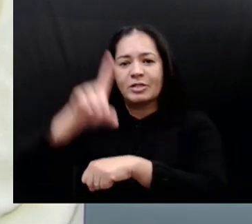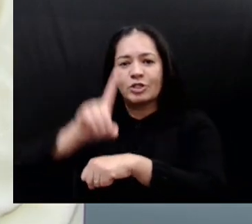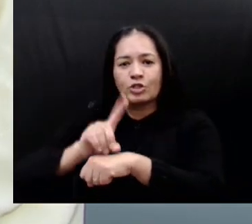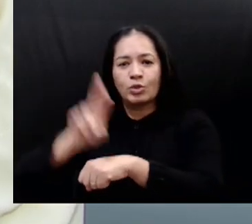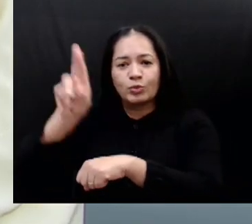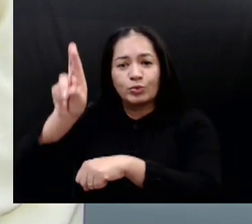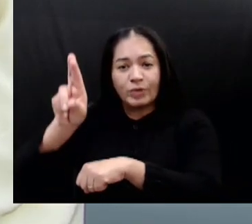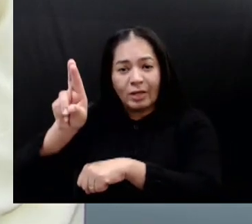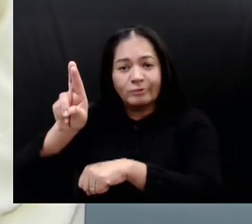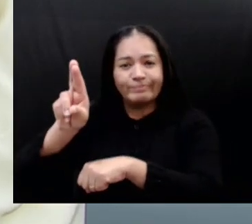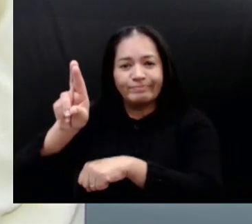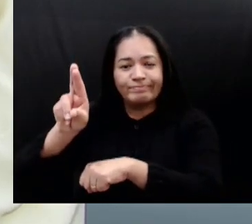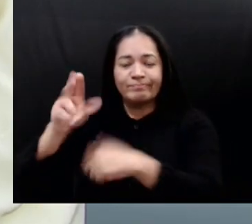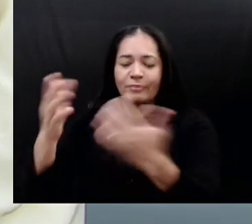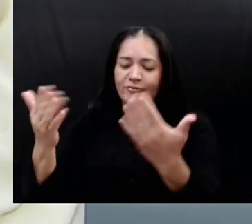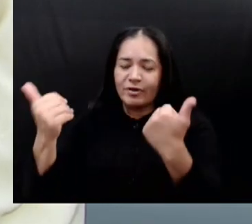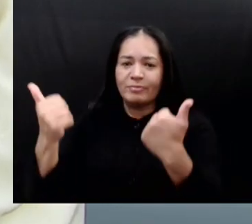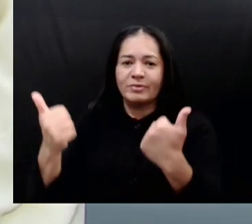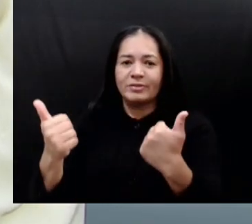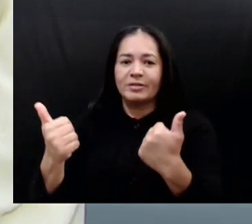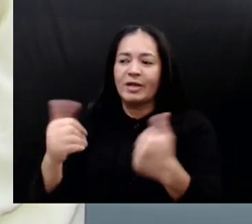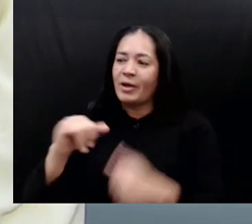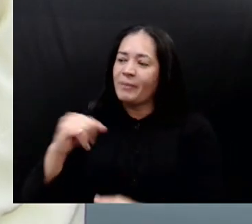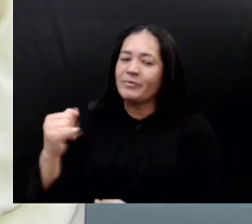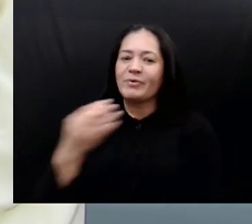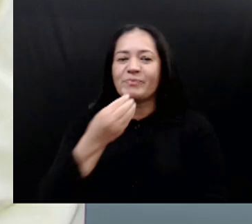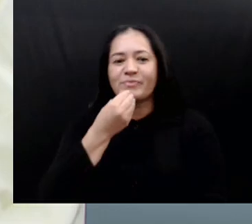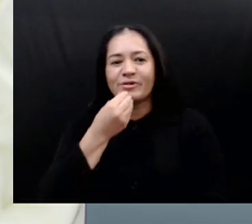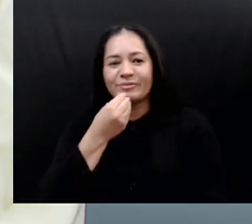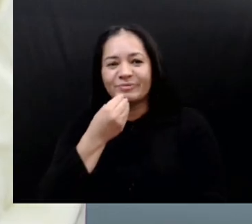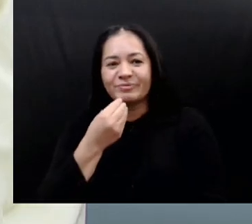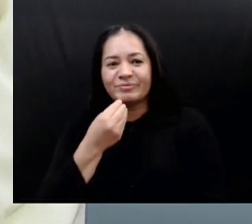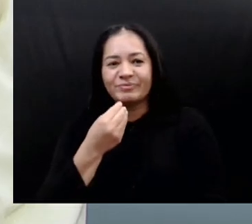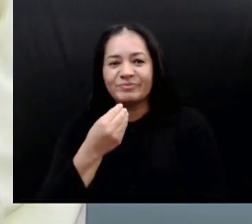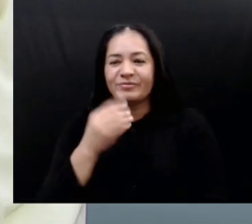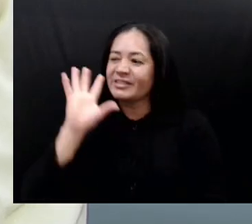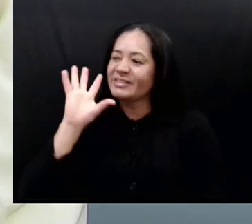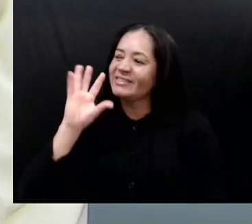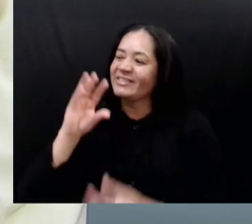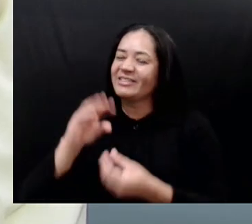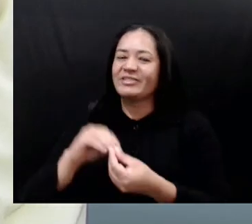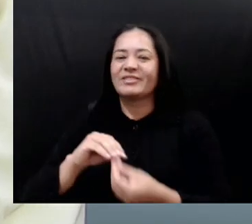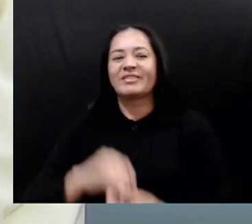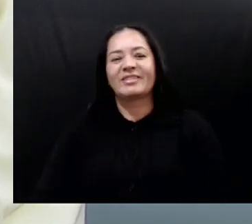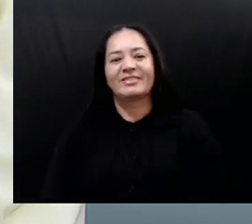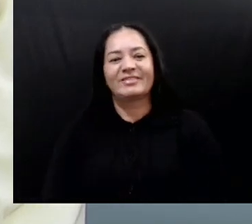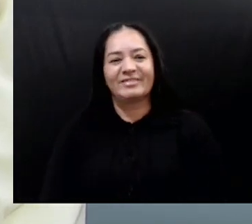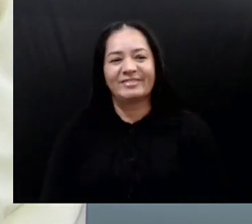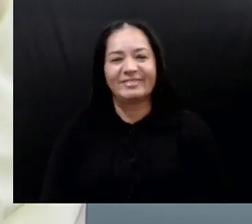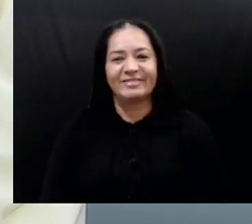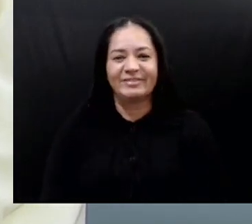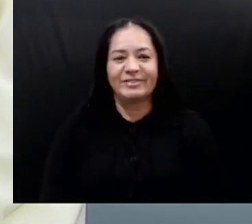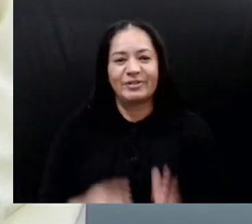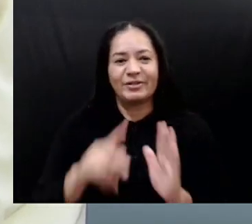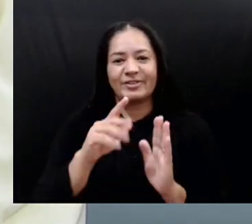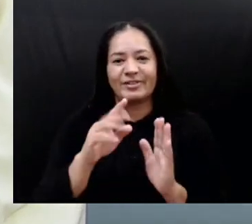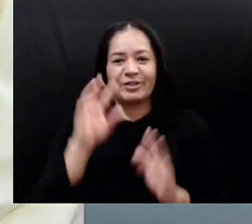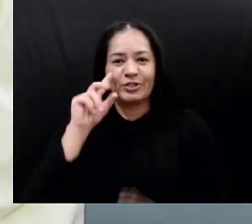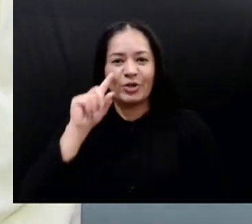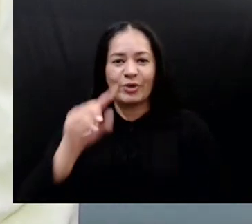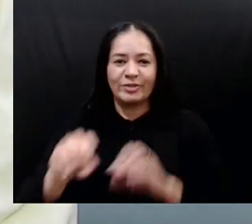Então vamos lá, Carla, aproveite aí a oportunidade e as suas considerações finais aqui no quadro De Olho na Educação, por favor.